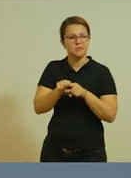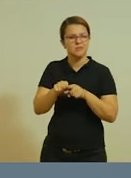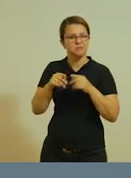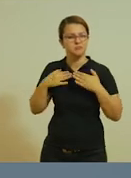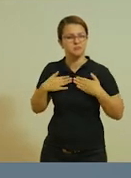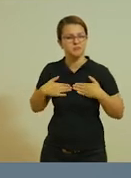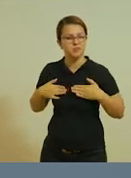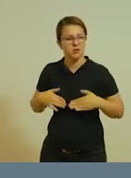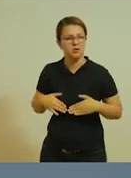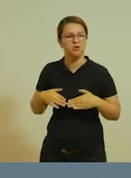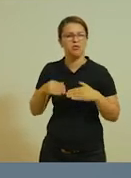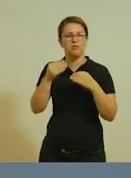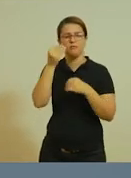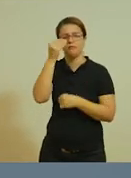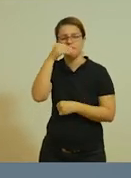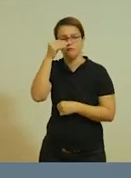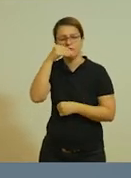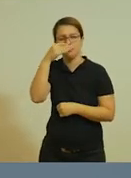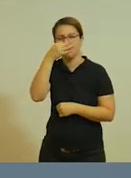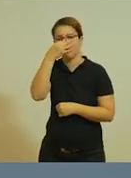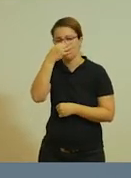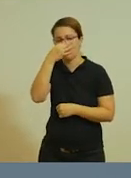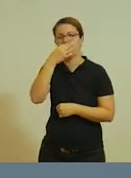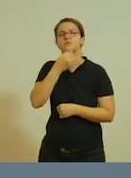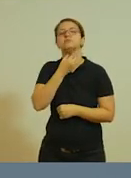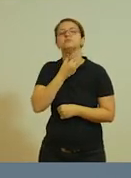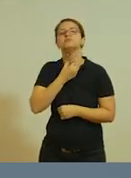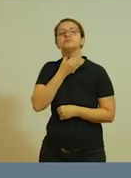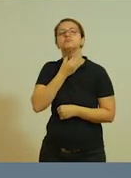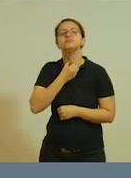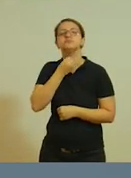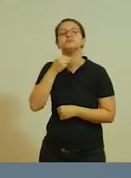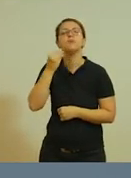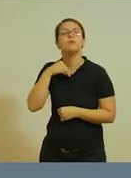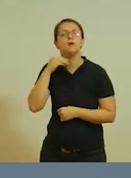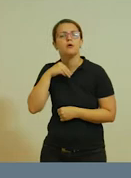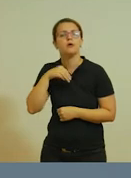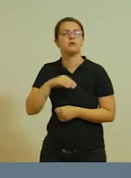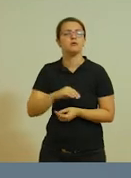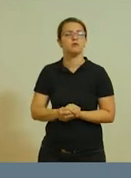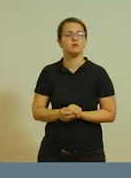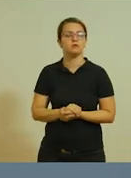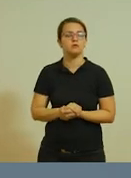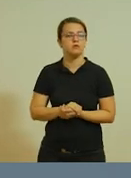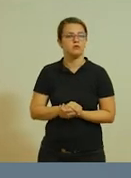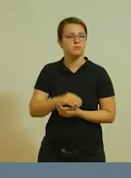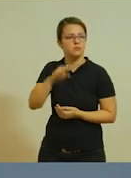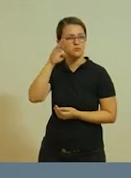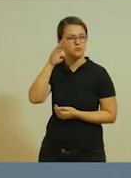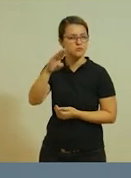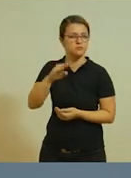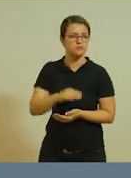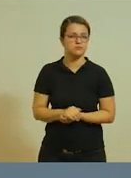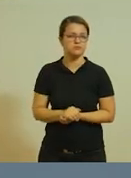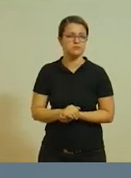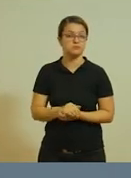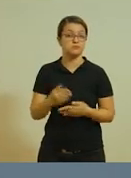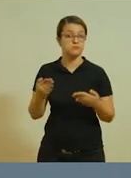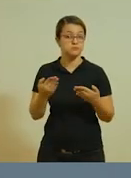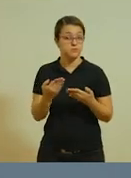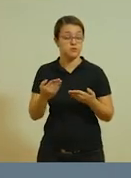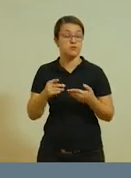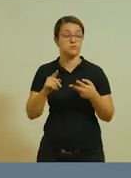de nossas mucosas superiores, nariz e garganta principalmente. Agora nós vamos para a nossa